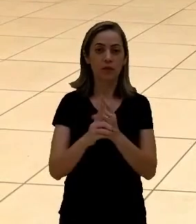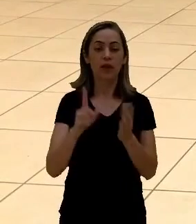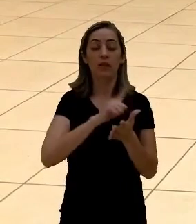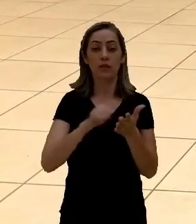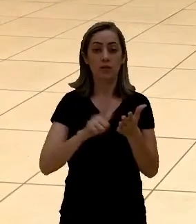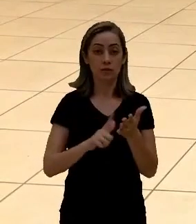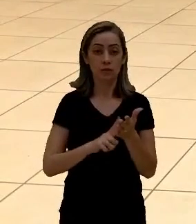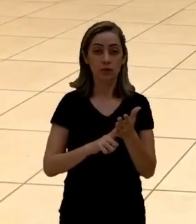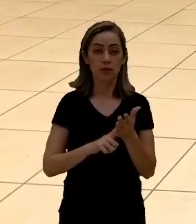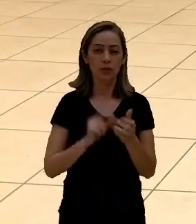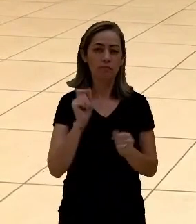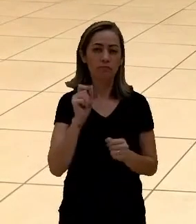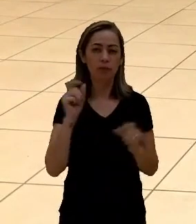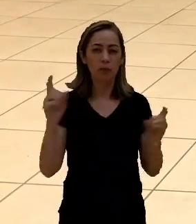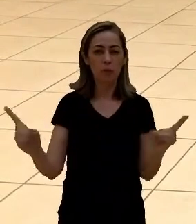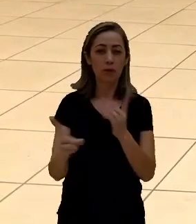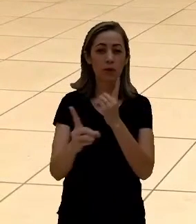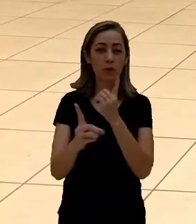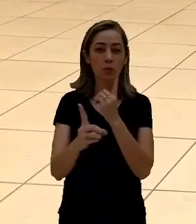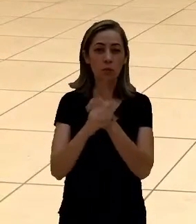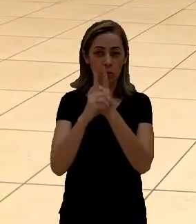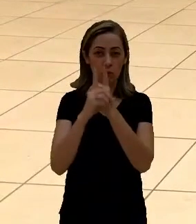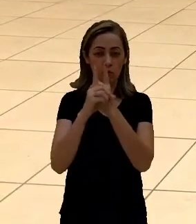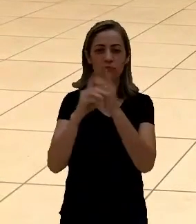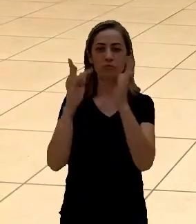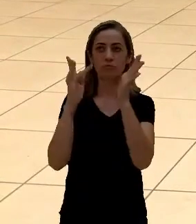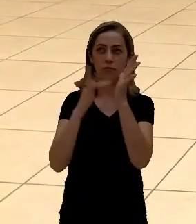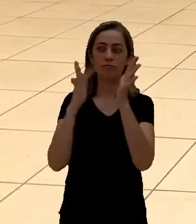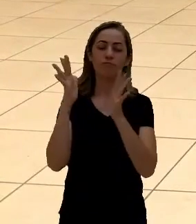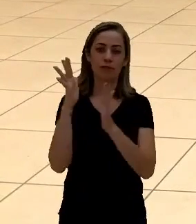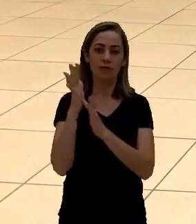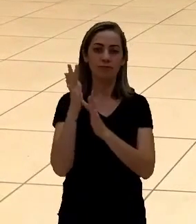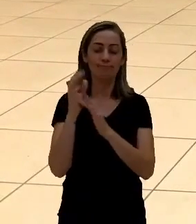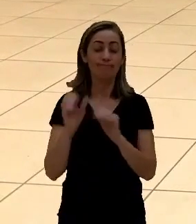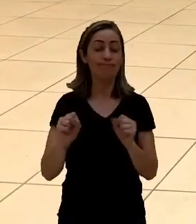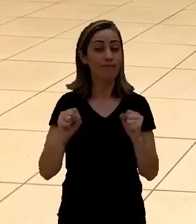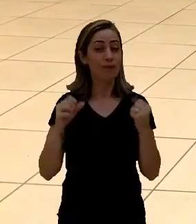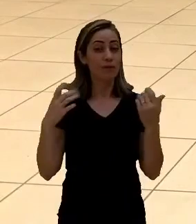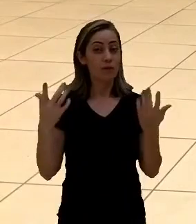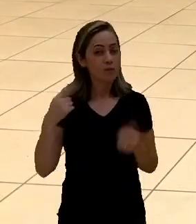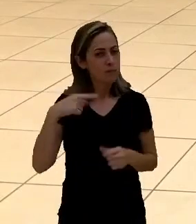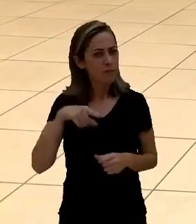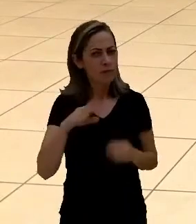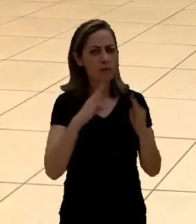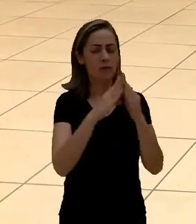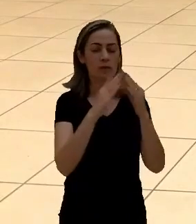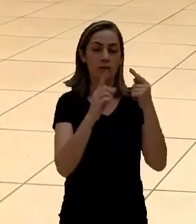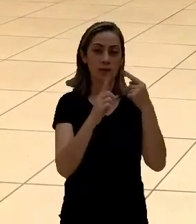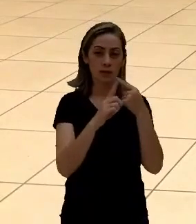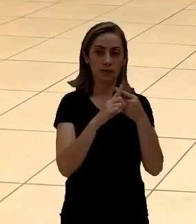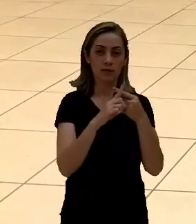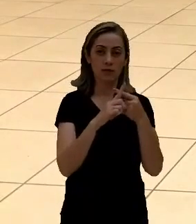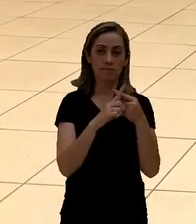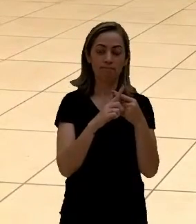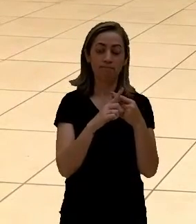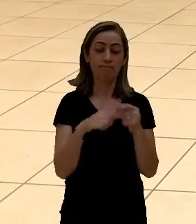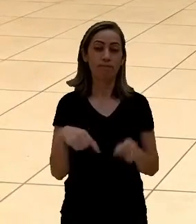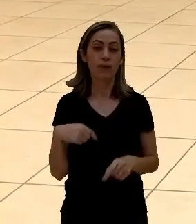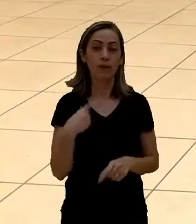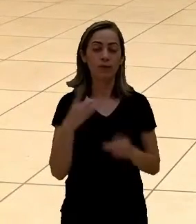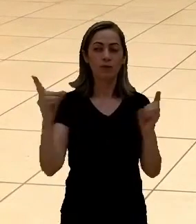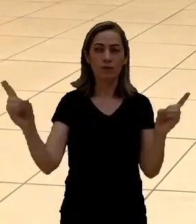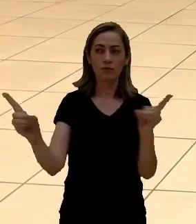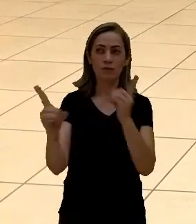um encontro com o Cristo Quando vamos à igreja nós